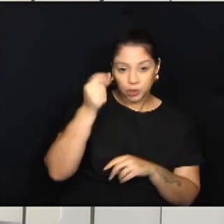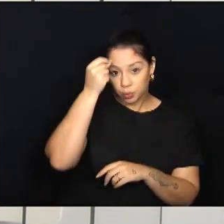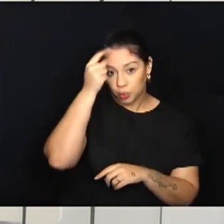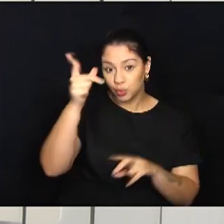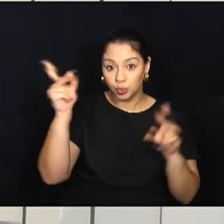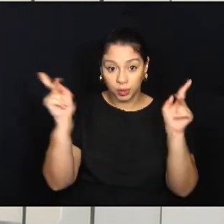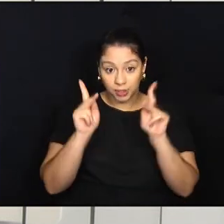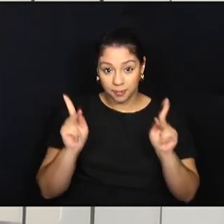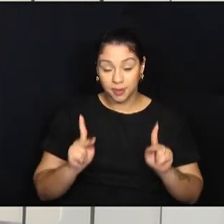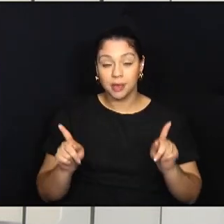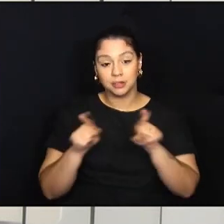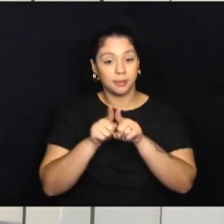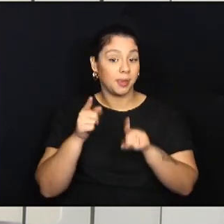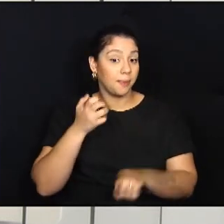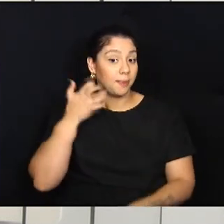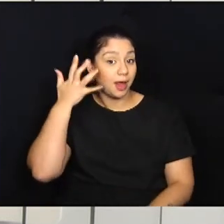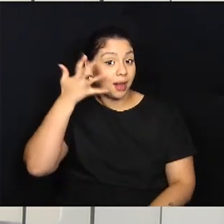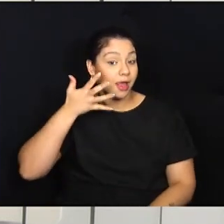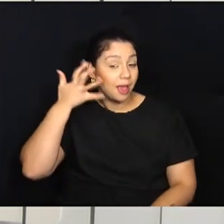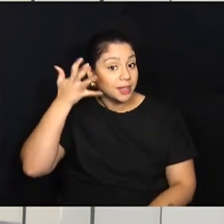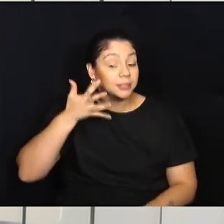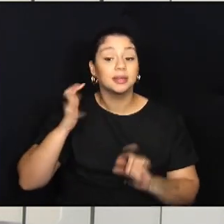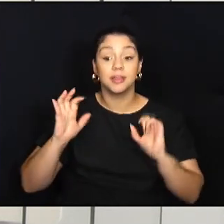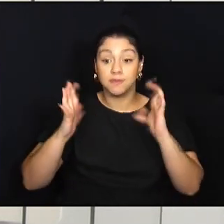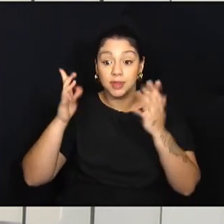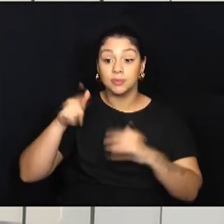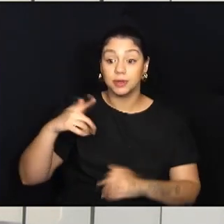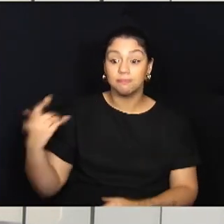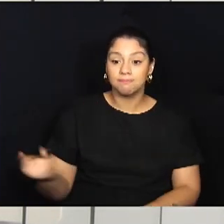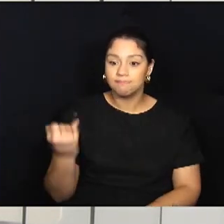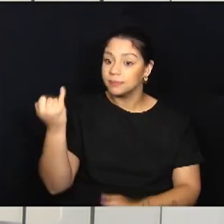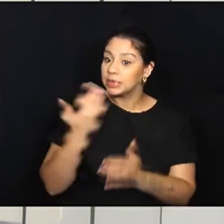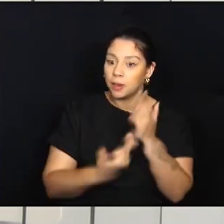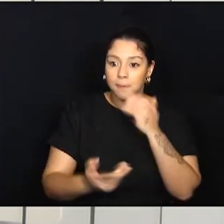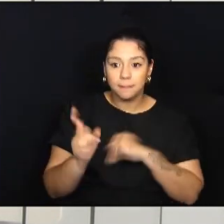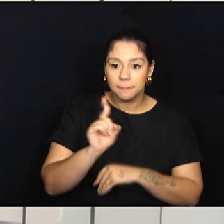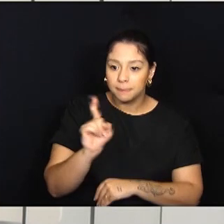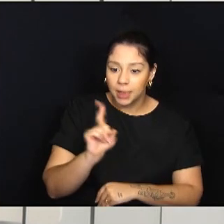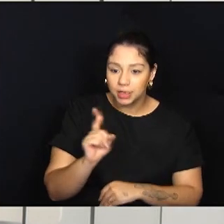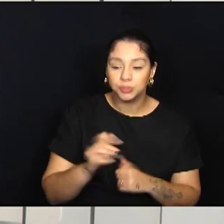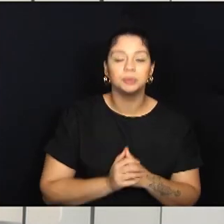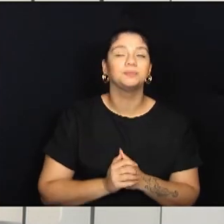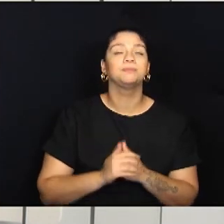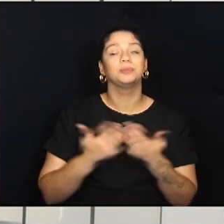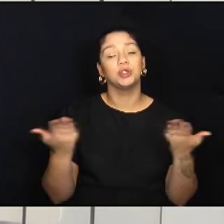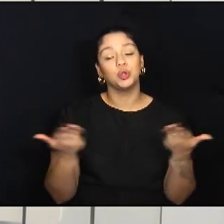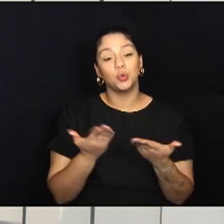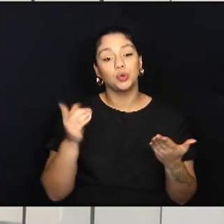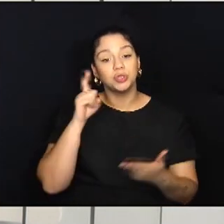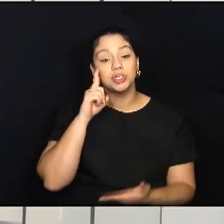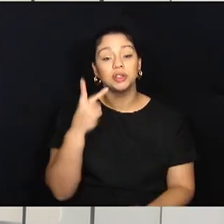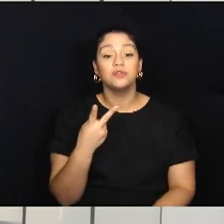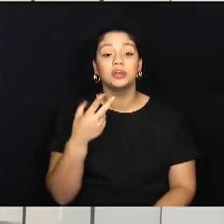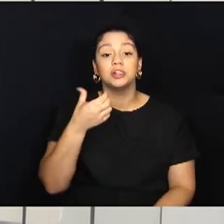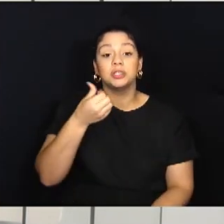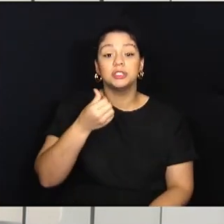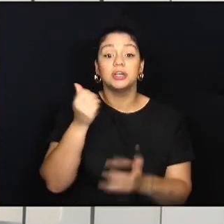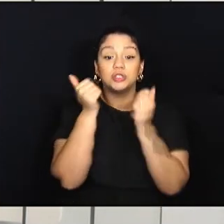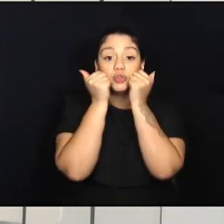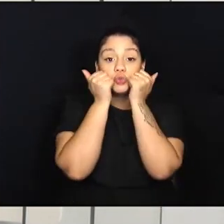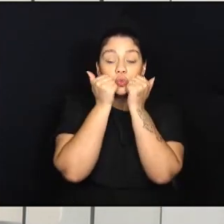paz, sobre a palestra, evento importante, então não perca. E hoje, 26 de julho, é o